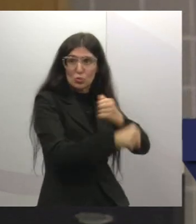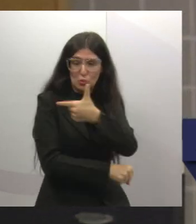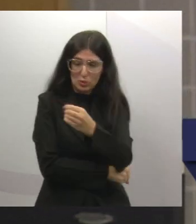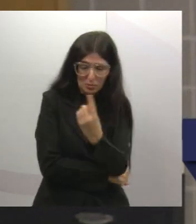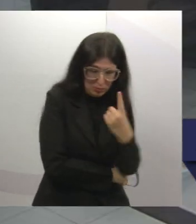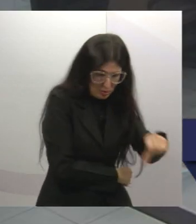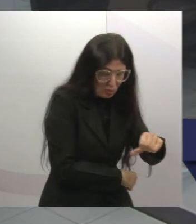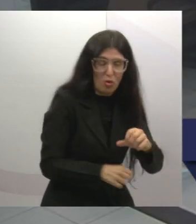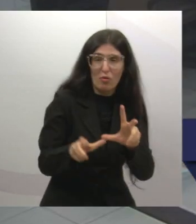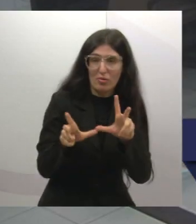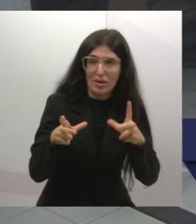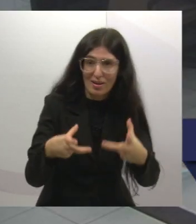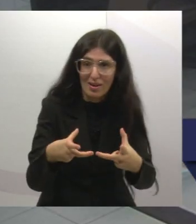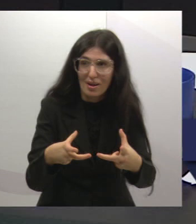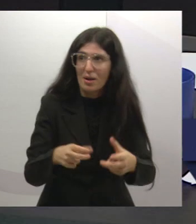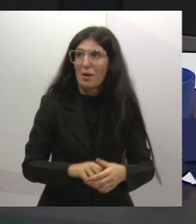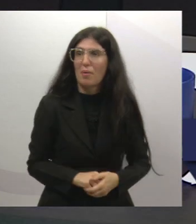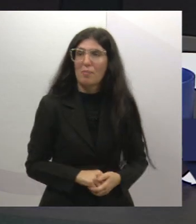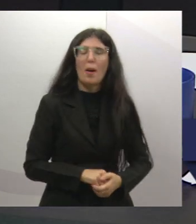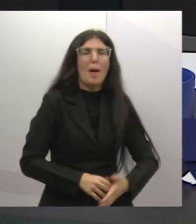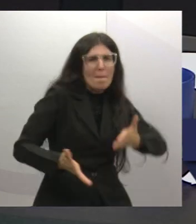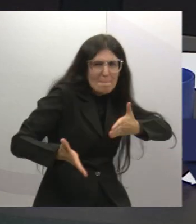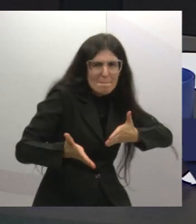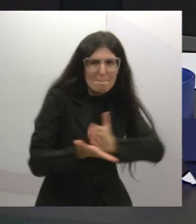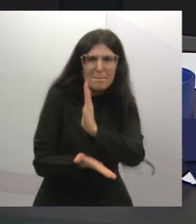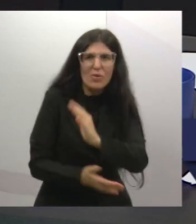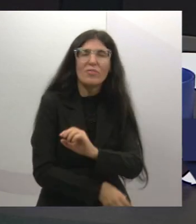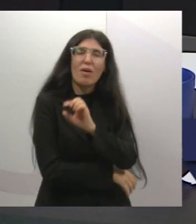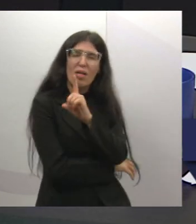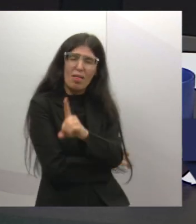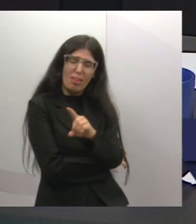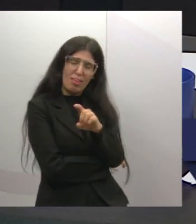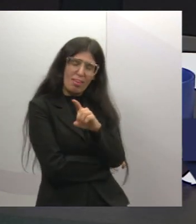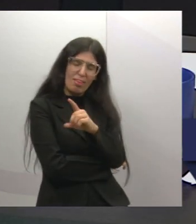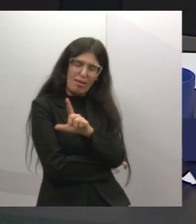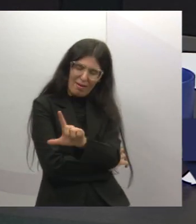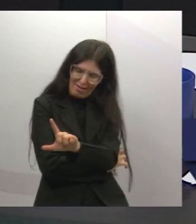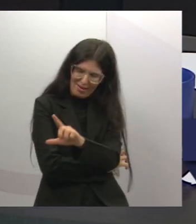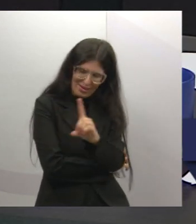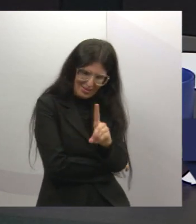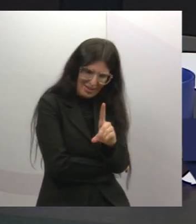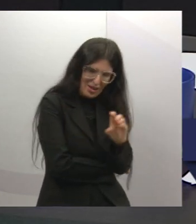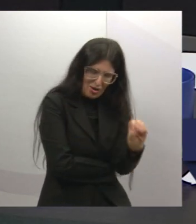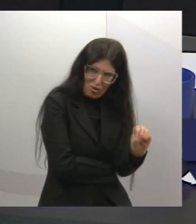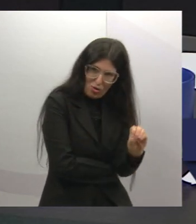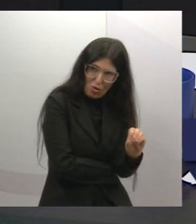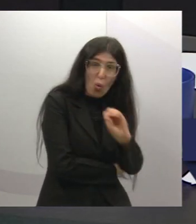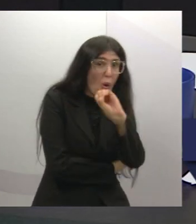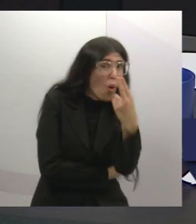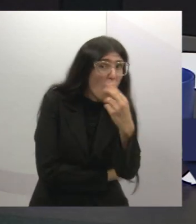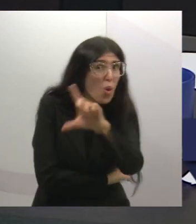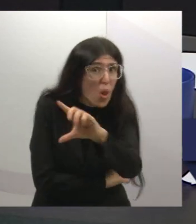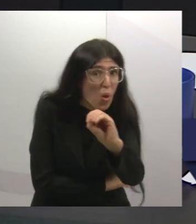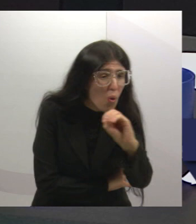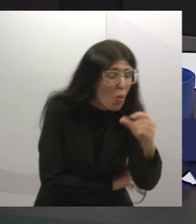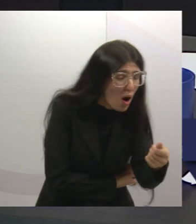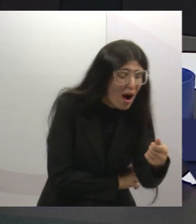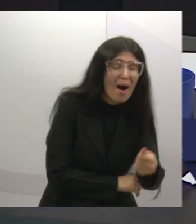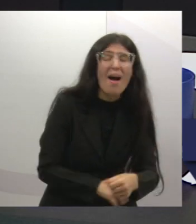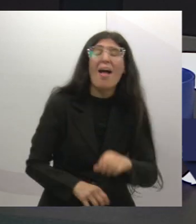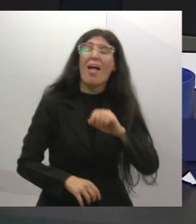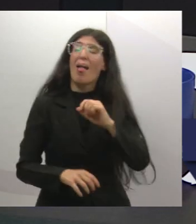Câmara Municipal ela aprova o LDO para 2020. LDO ou LOA, desculpa te cortar. Porque a